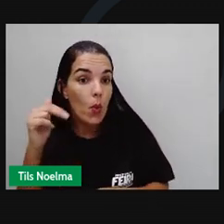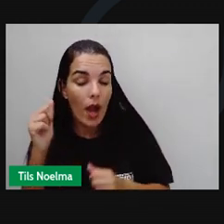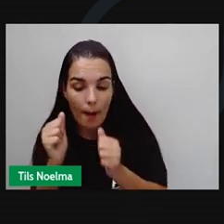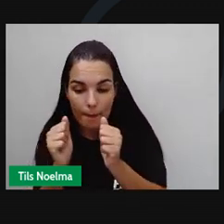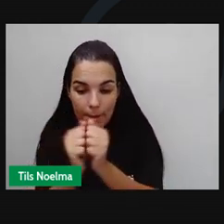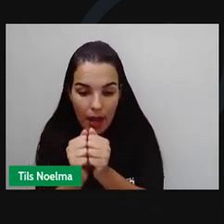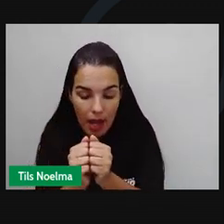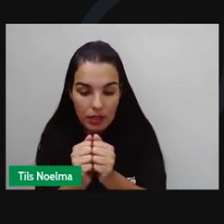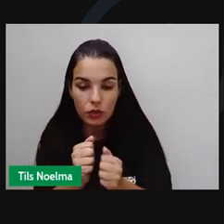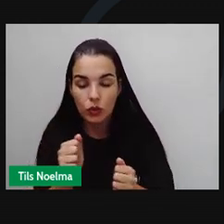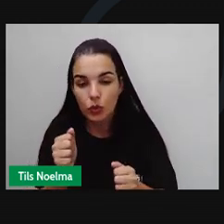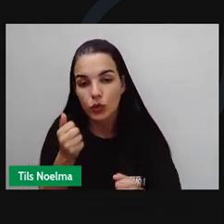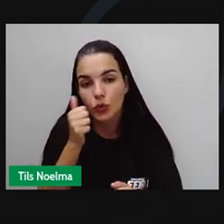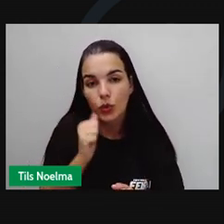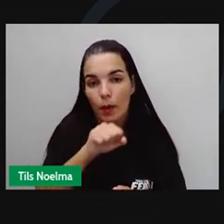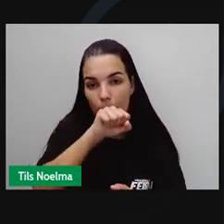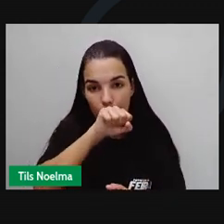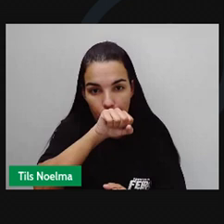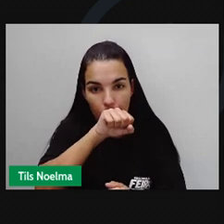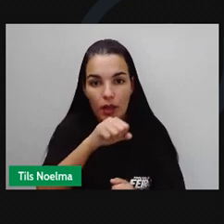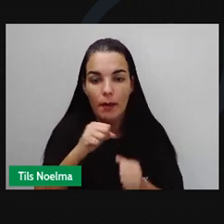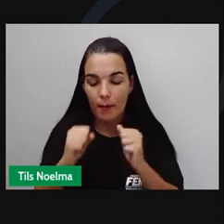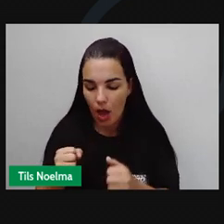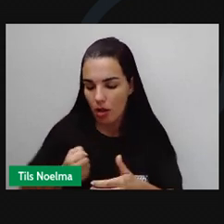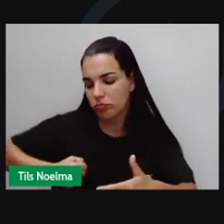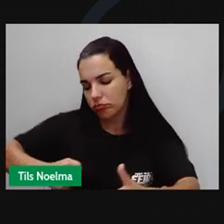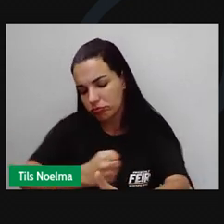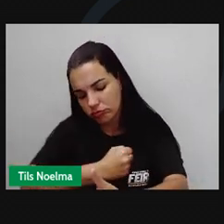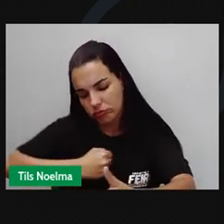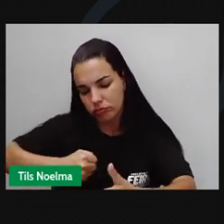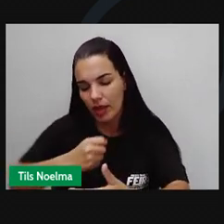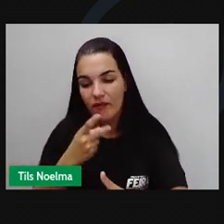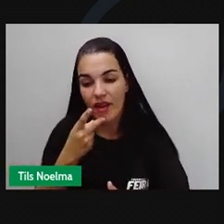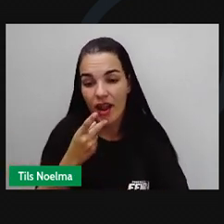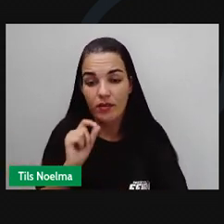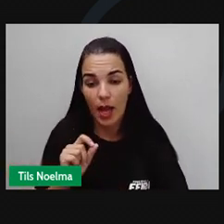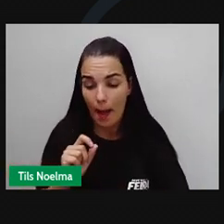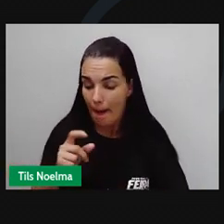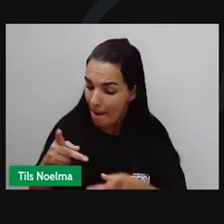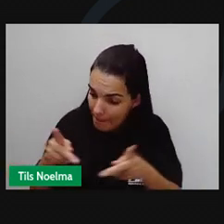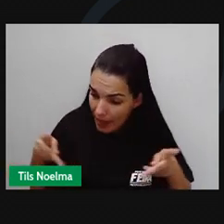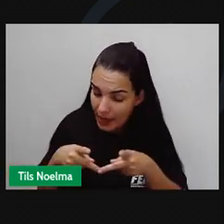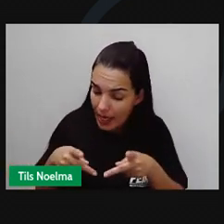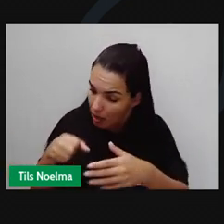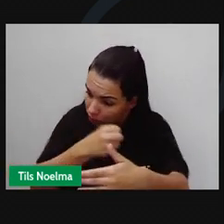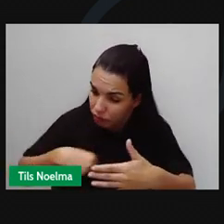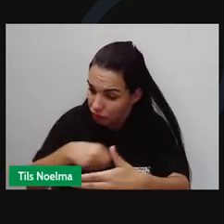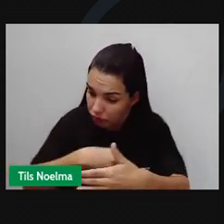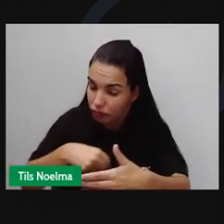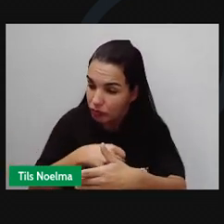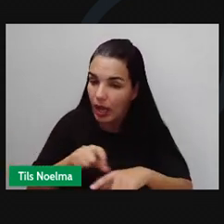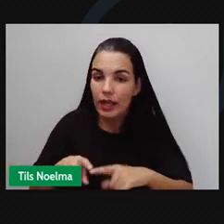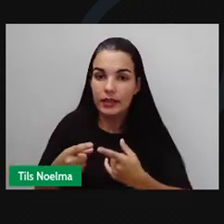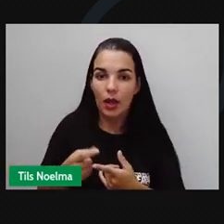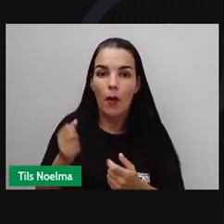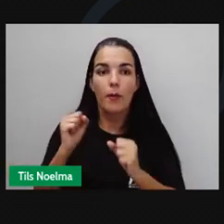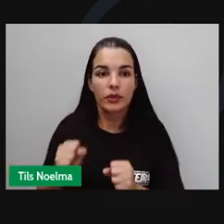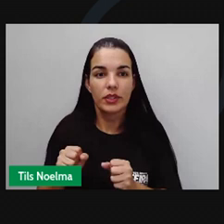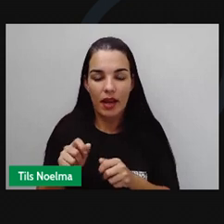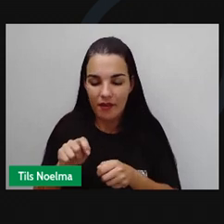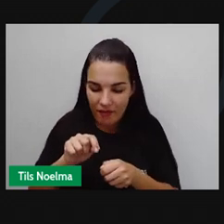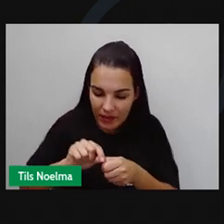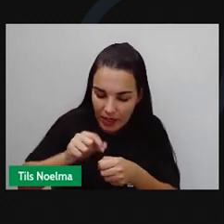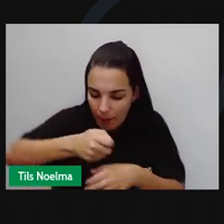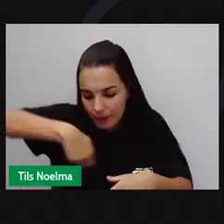Era somente dizer: panela, cozinhe! Imediatamente, a panela faria um delicioso mingau de